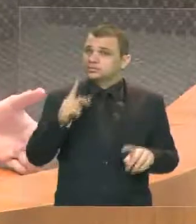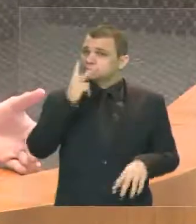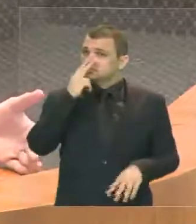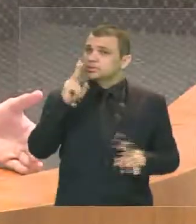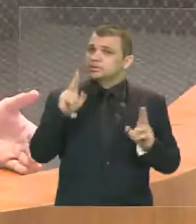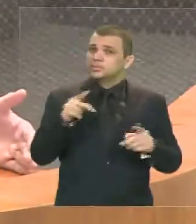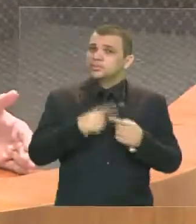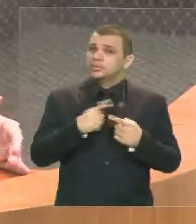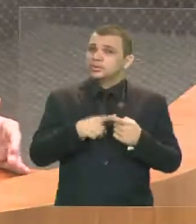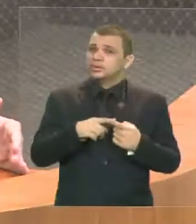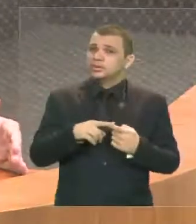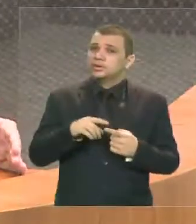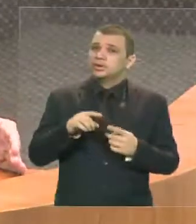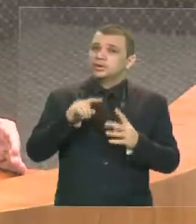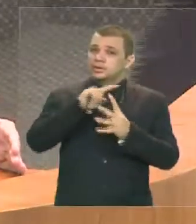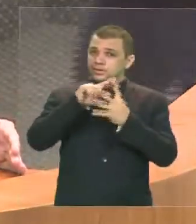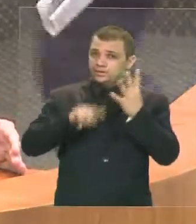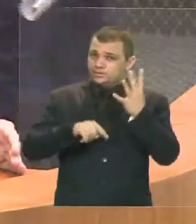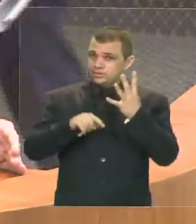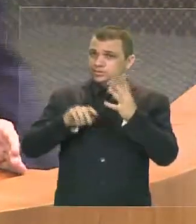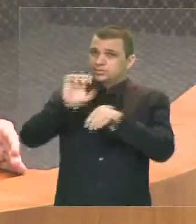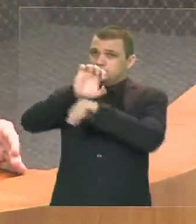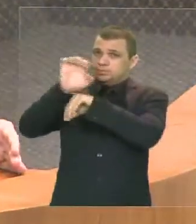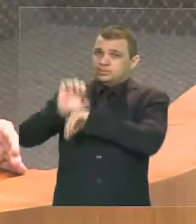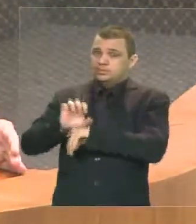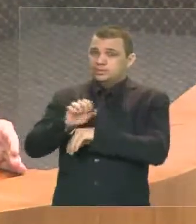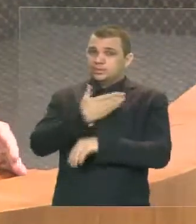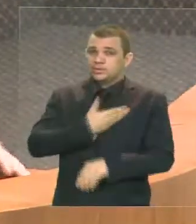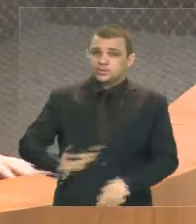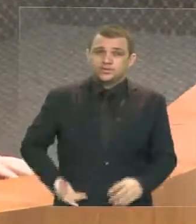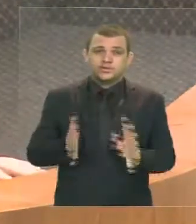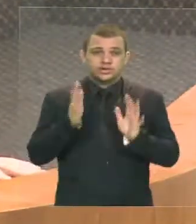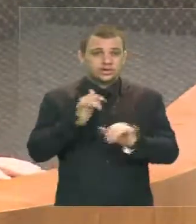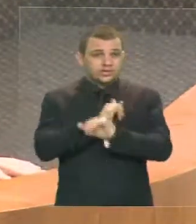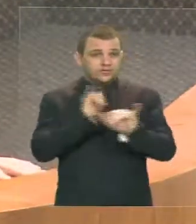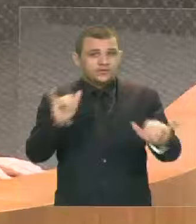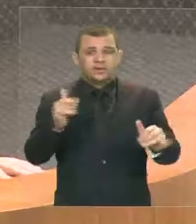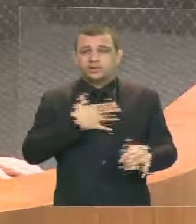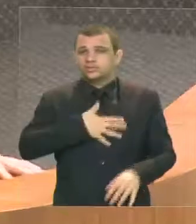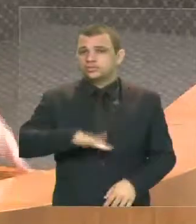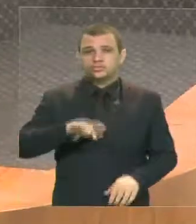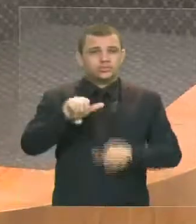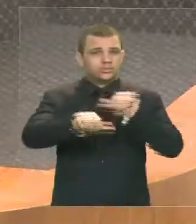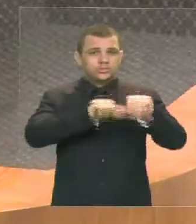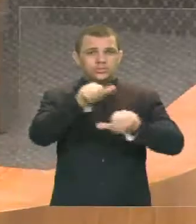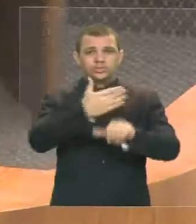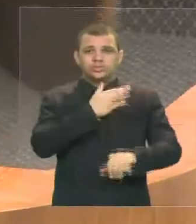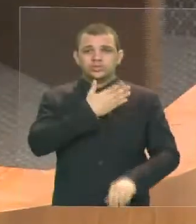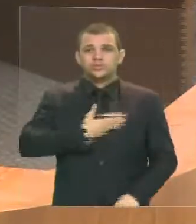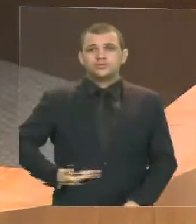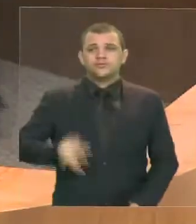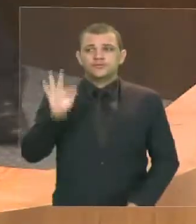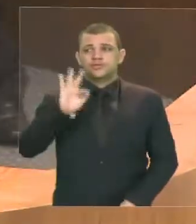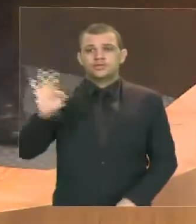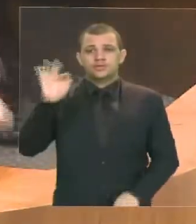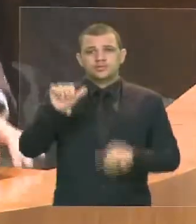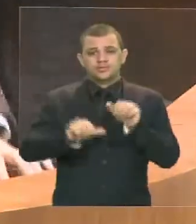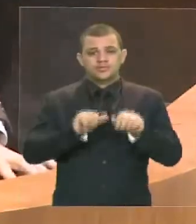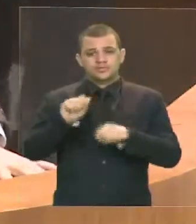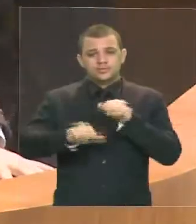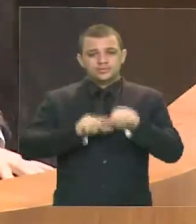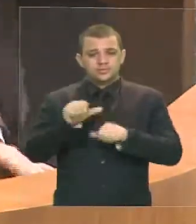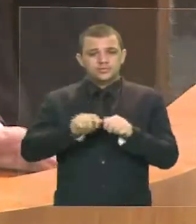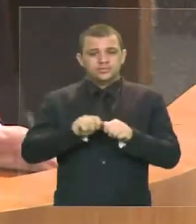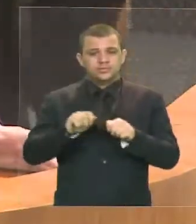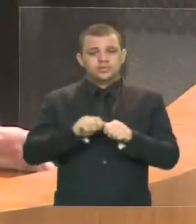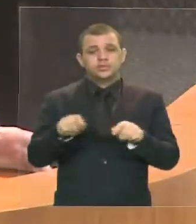governadores já se posicionaram contra as reformas que o governo federal está impondo. E que, inclusive, está na iminência de sofrer uma grande baixa, sua